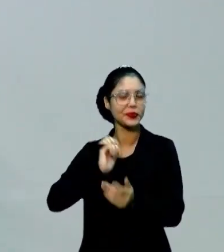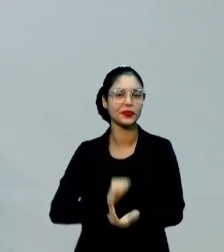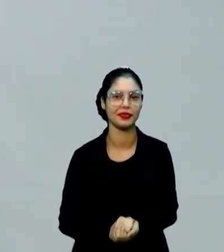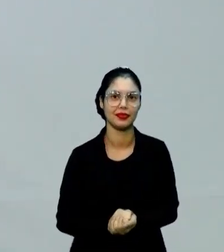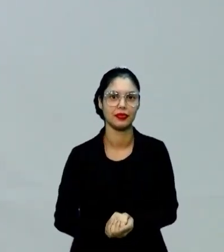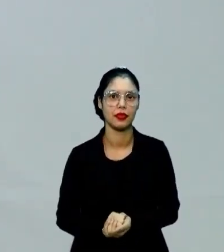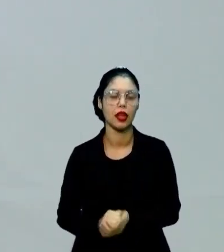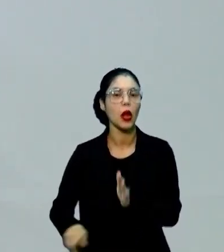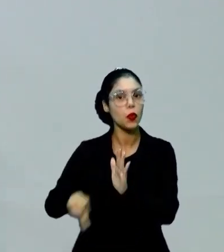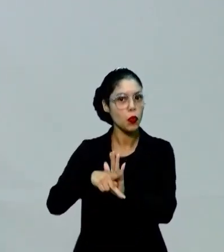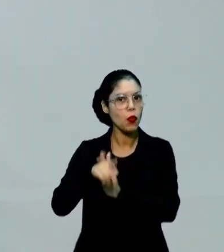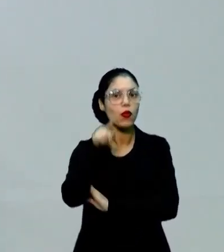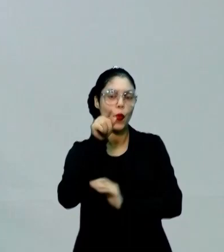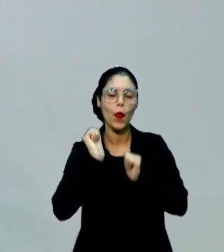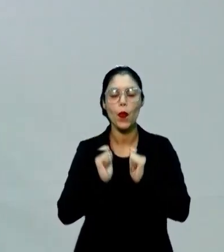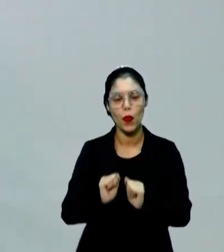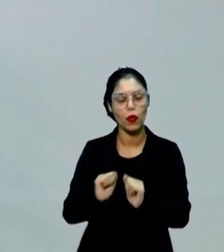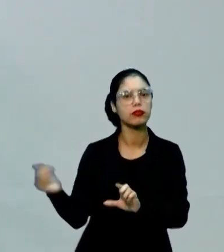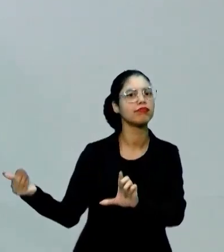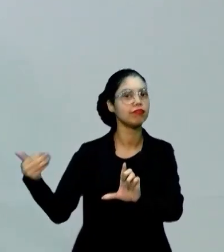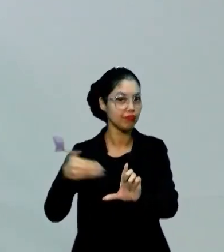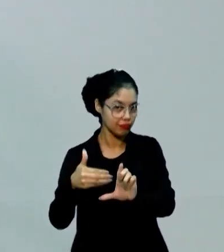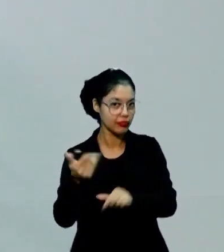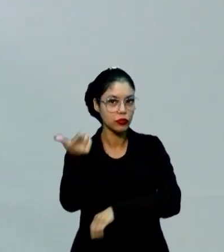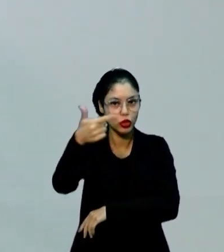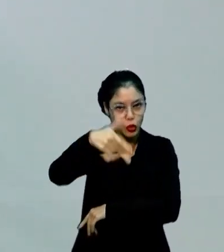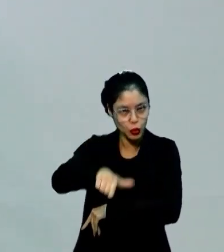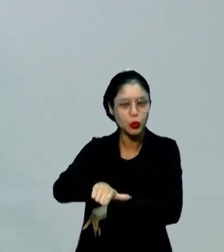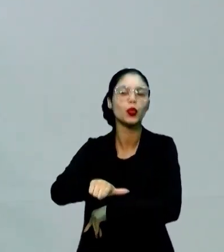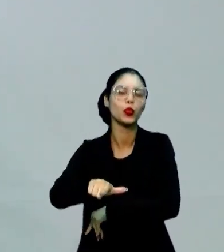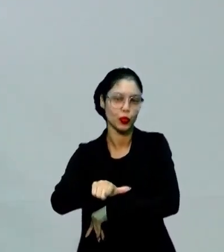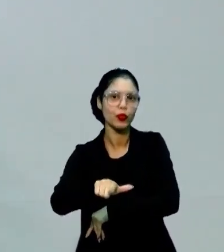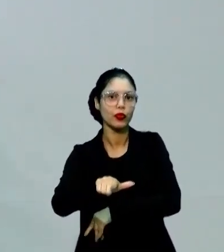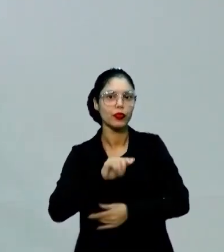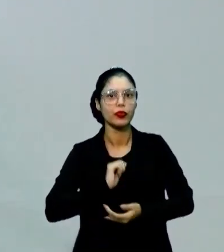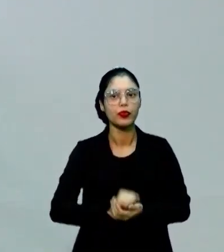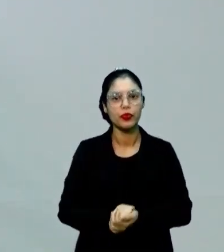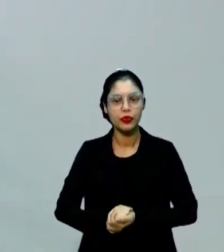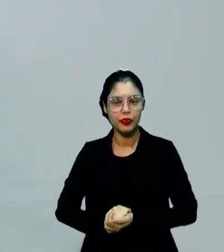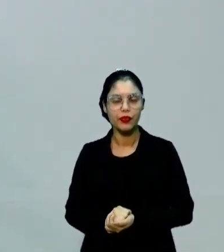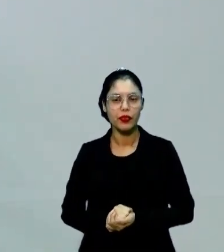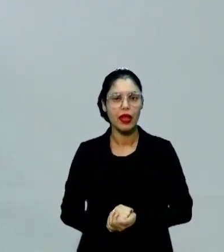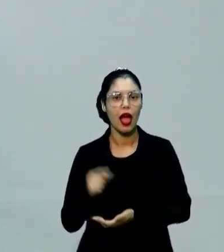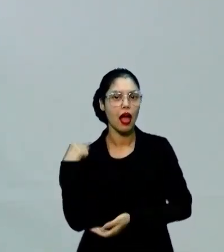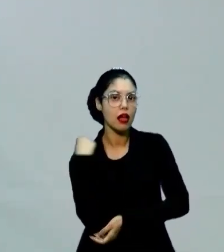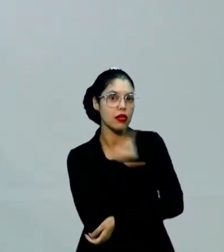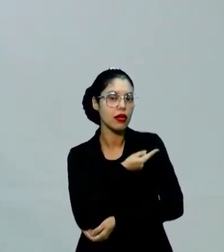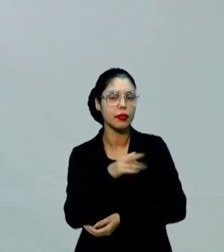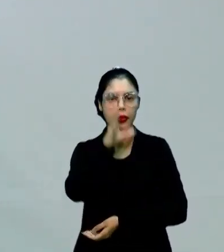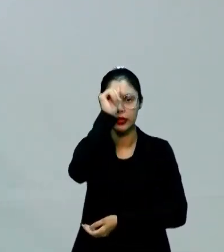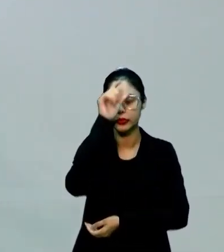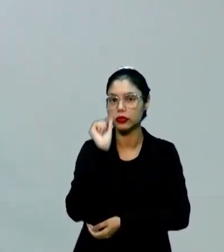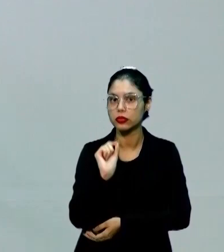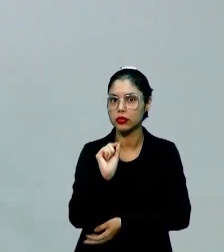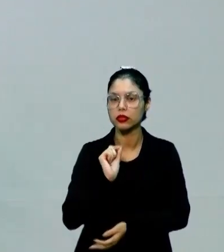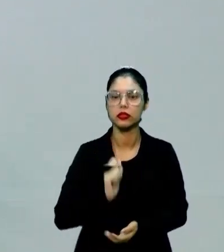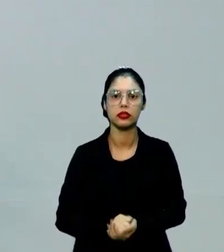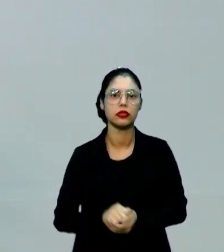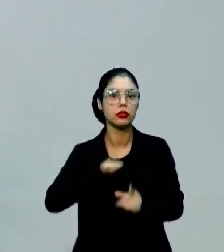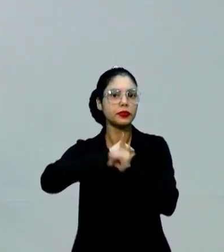que inclusive você pode estar acessando ela novamente em nossa plataforma, nós aprendemos o quê? Que